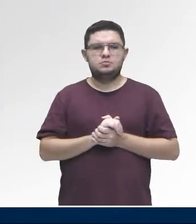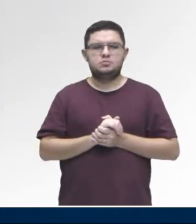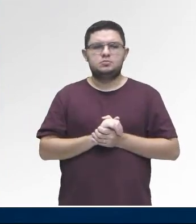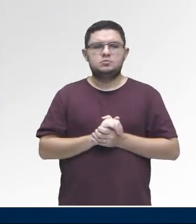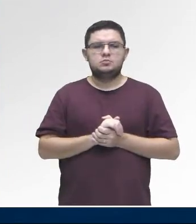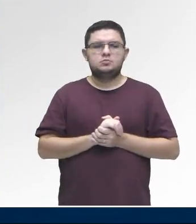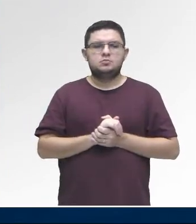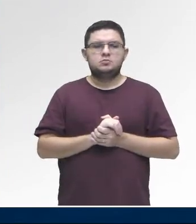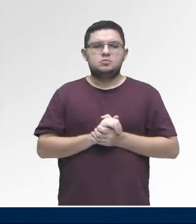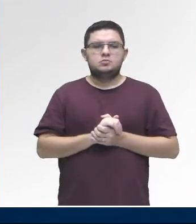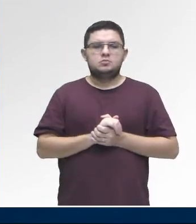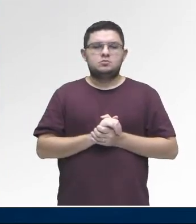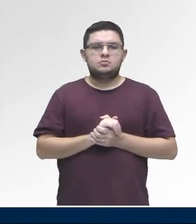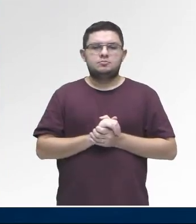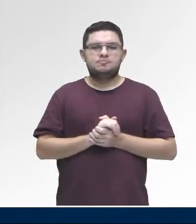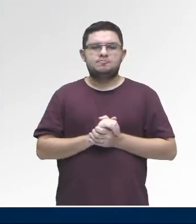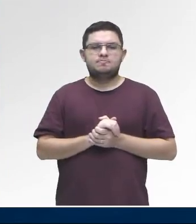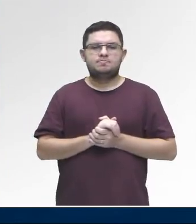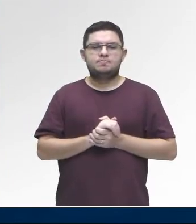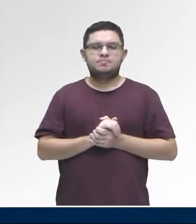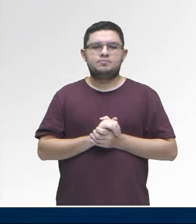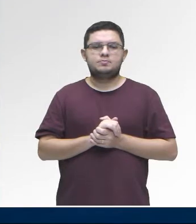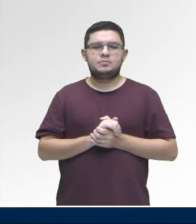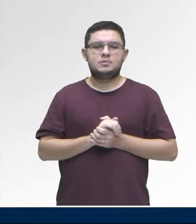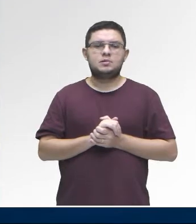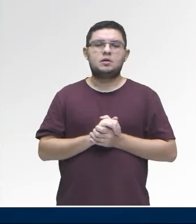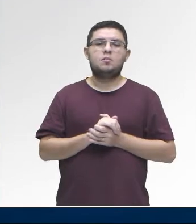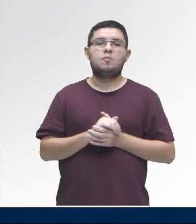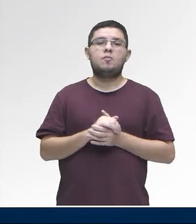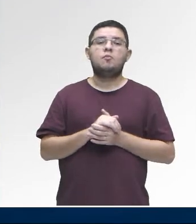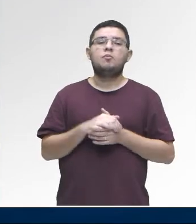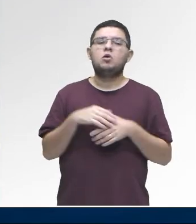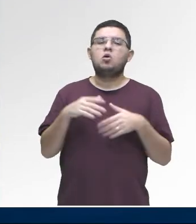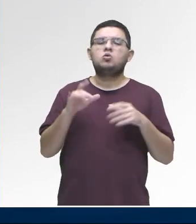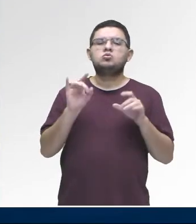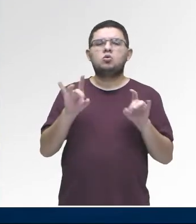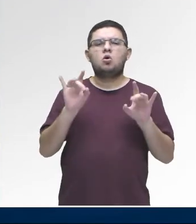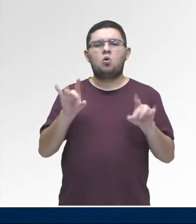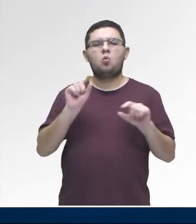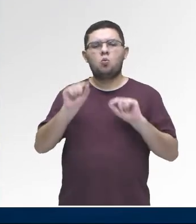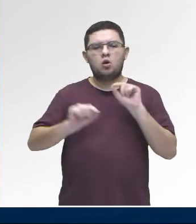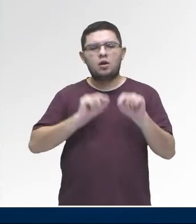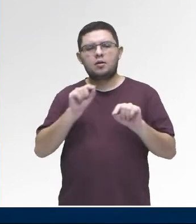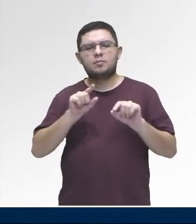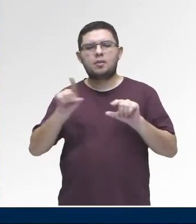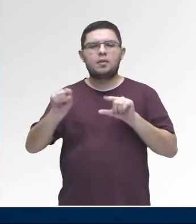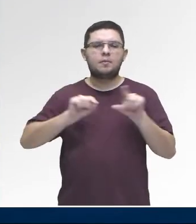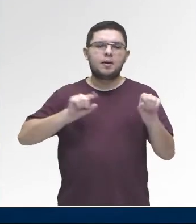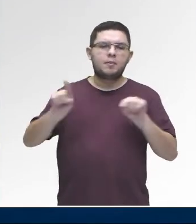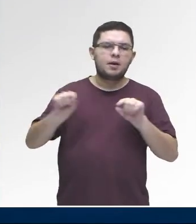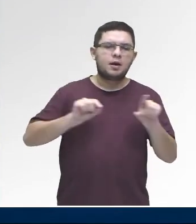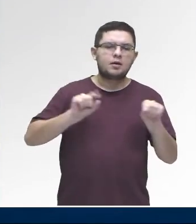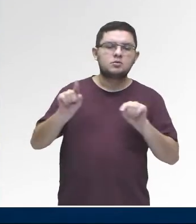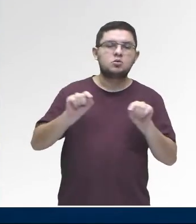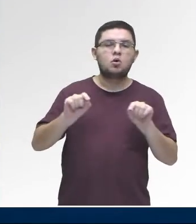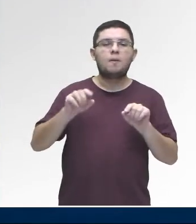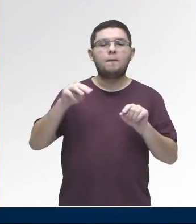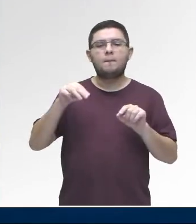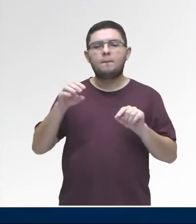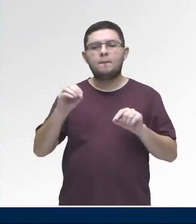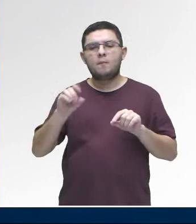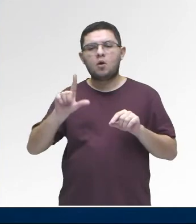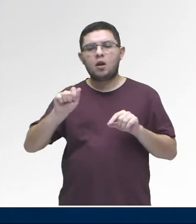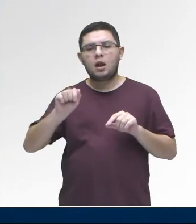basta pegar as concentrações molares dos íons,